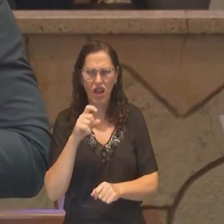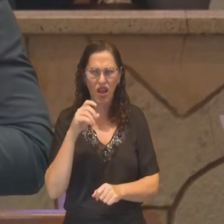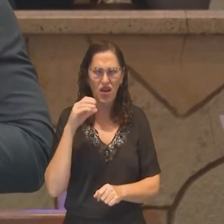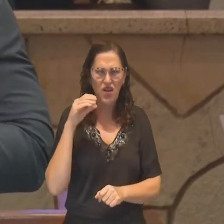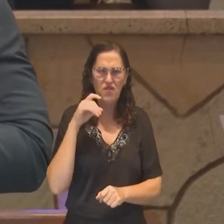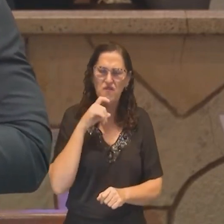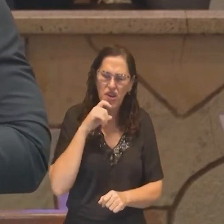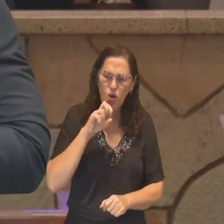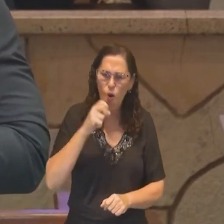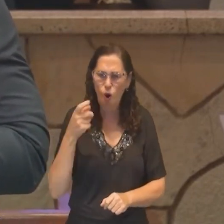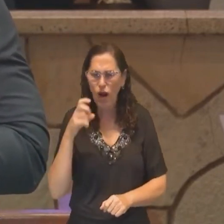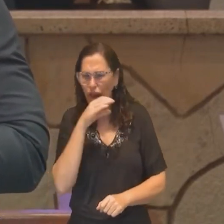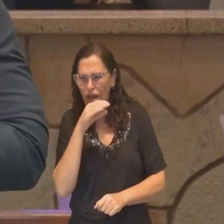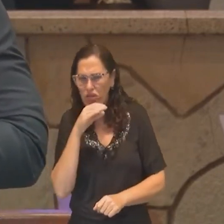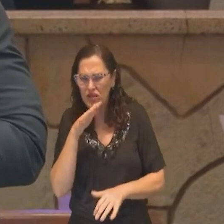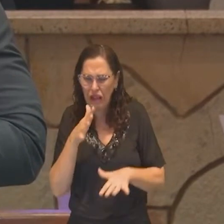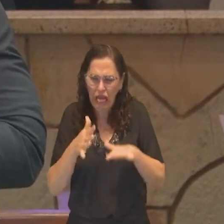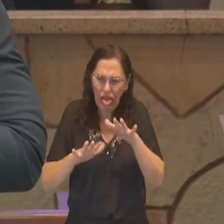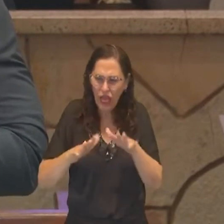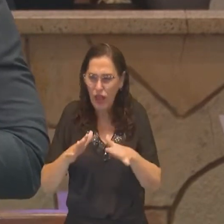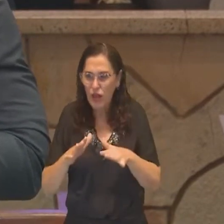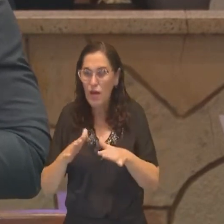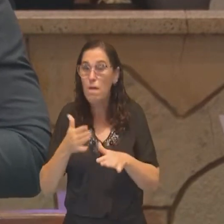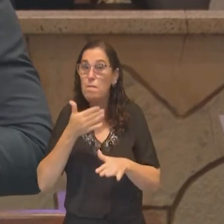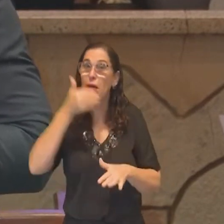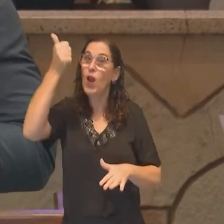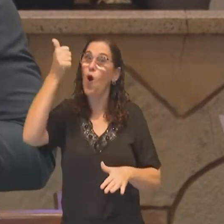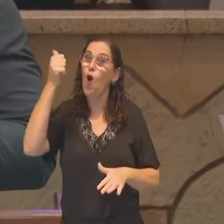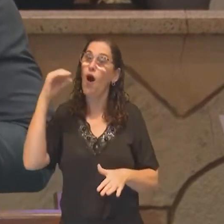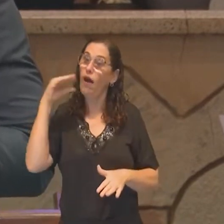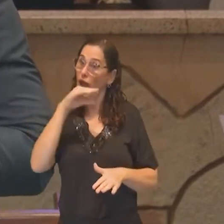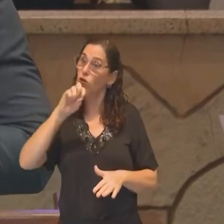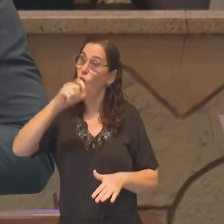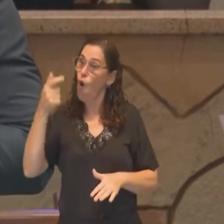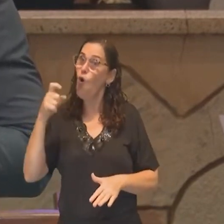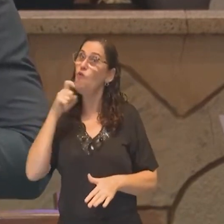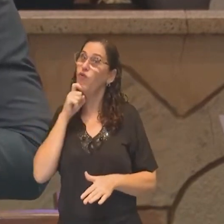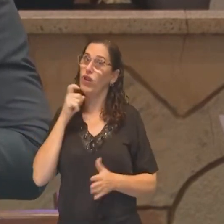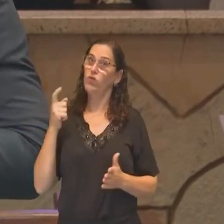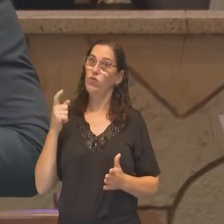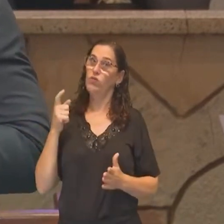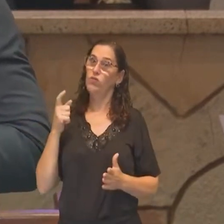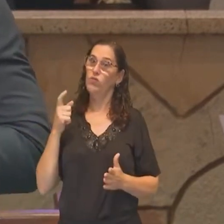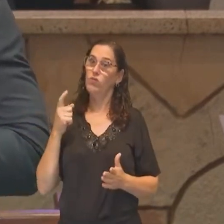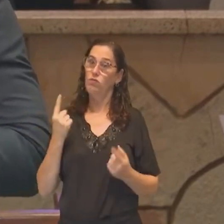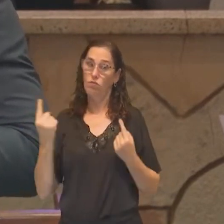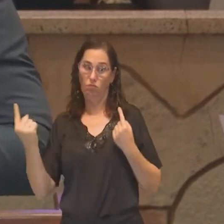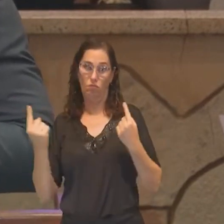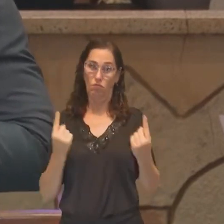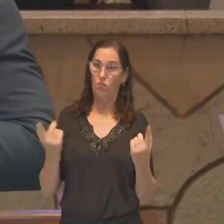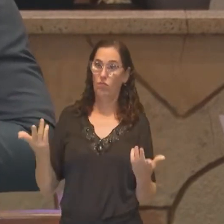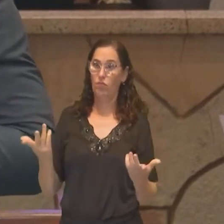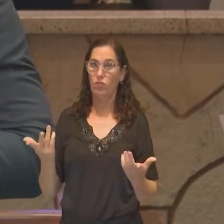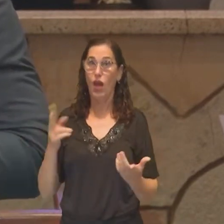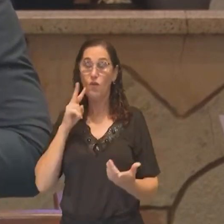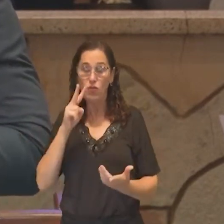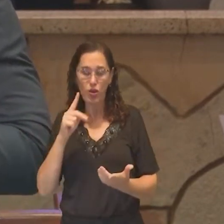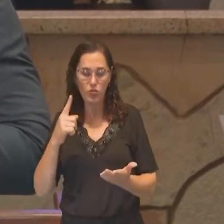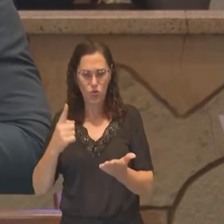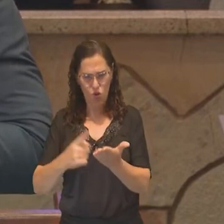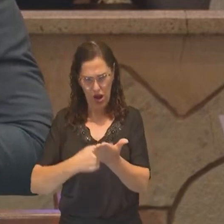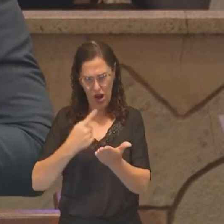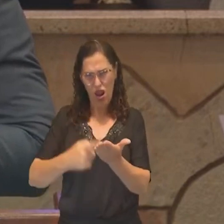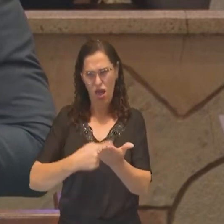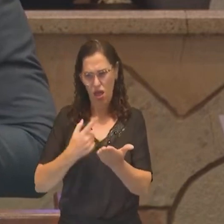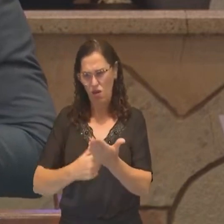quente. Quem dera você fosse frio ou quente. Encontramos nos livros,